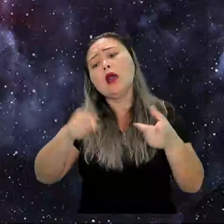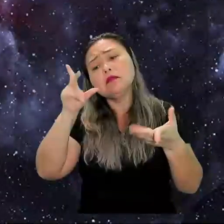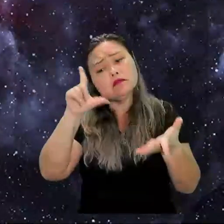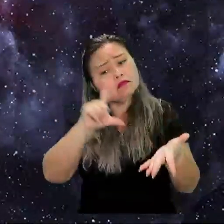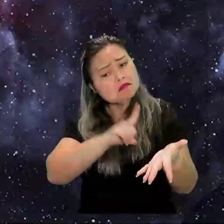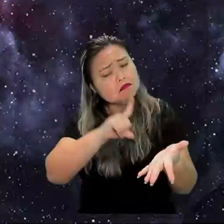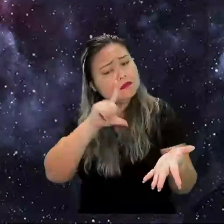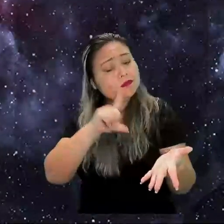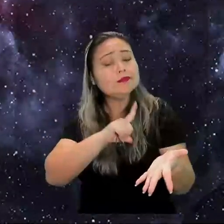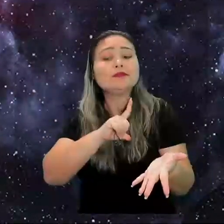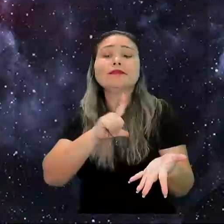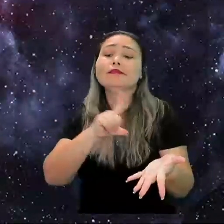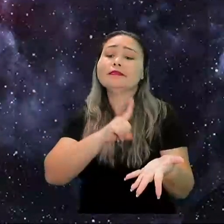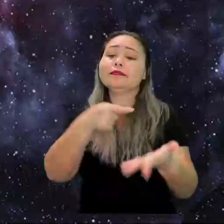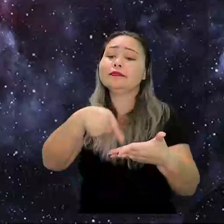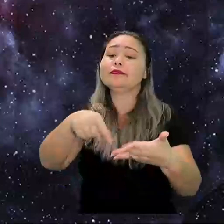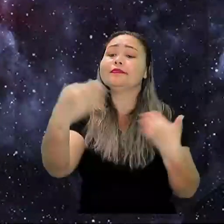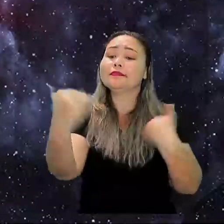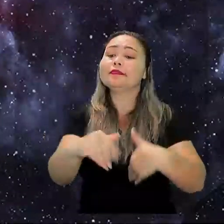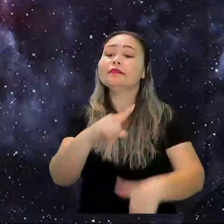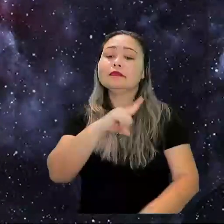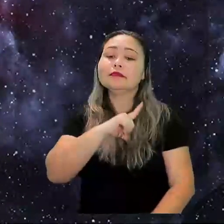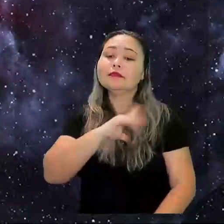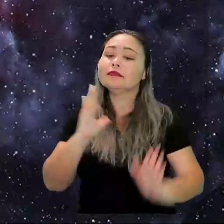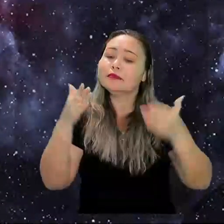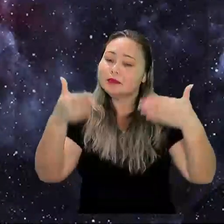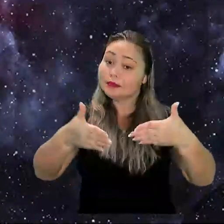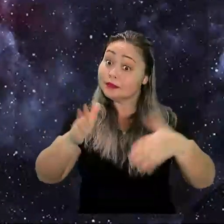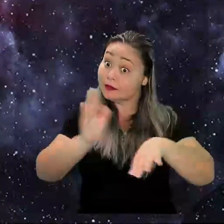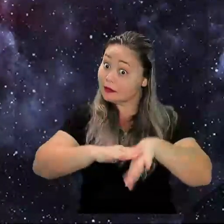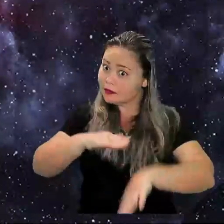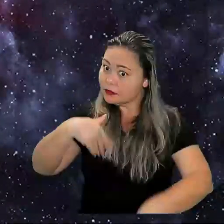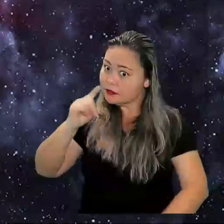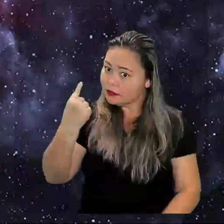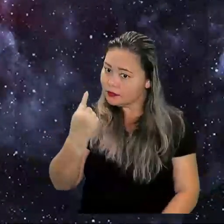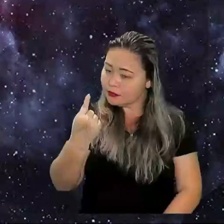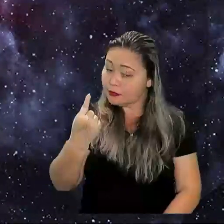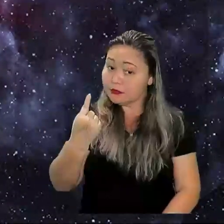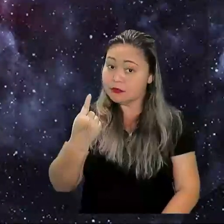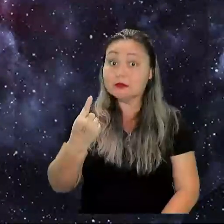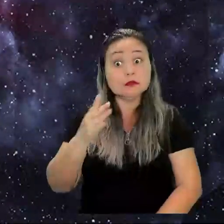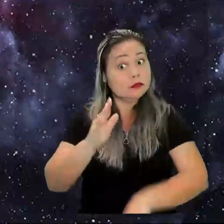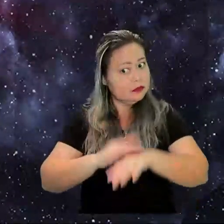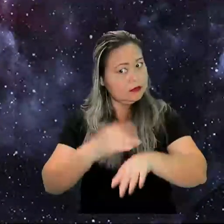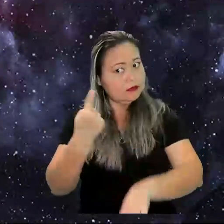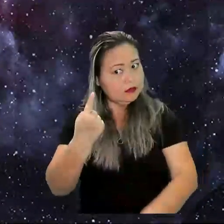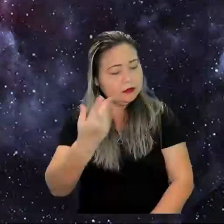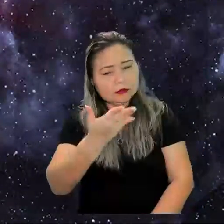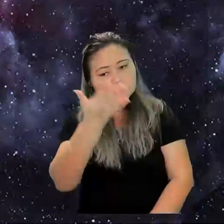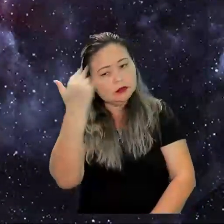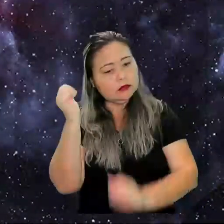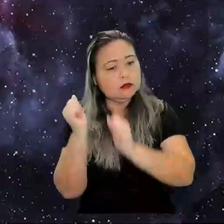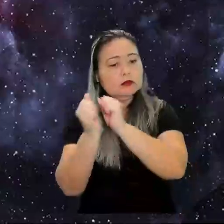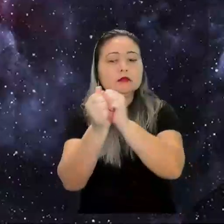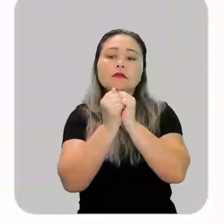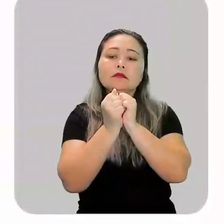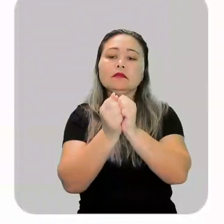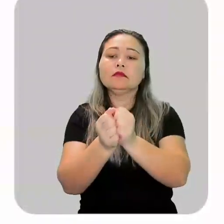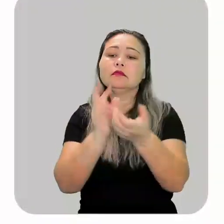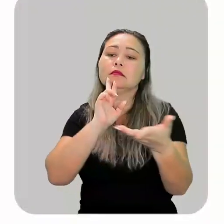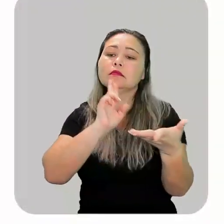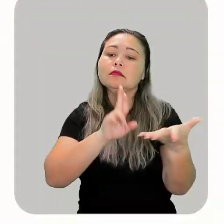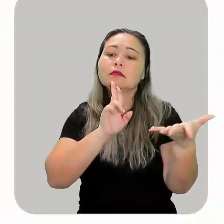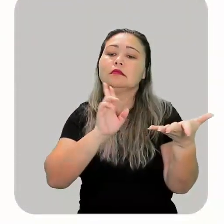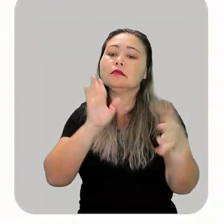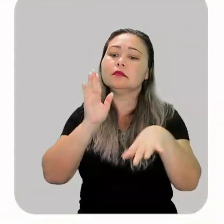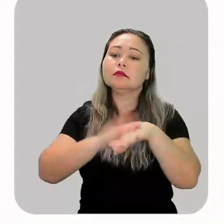fato que vai cair muito. Pode se dedicar, tá bom? Mais uma? Mais uma. Vamos junto, olha lá.